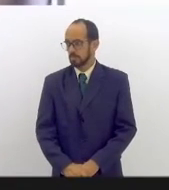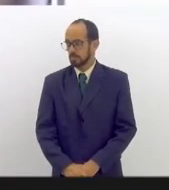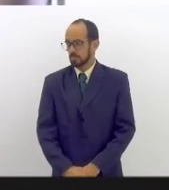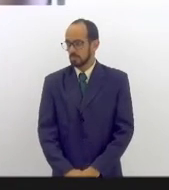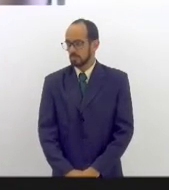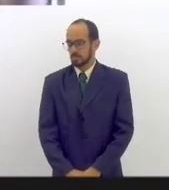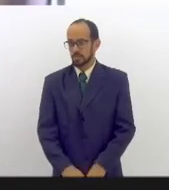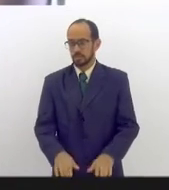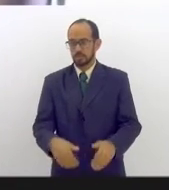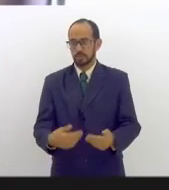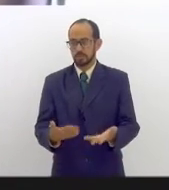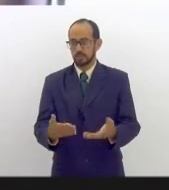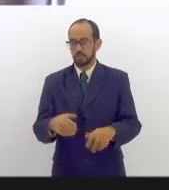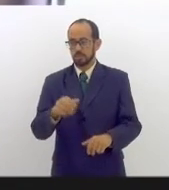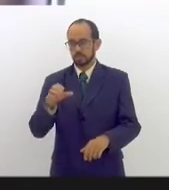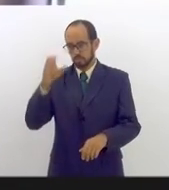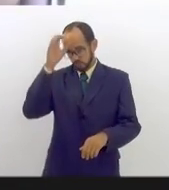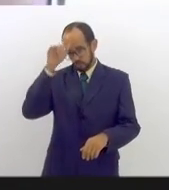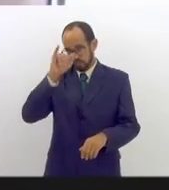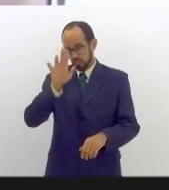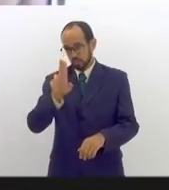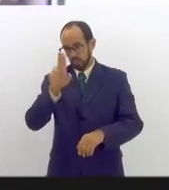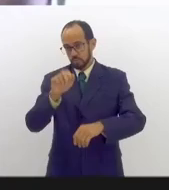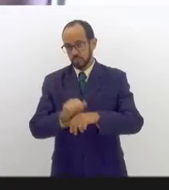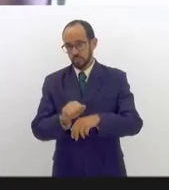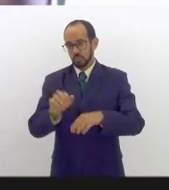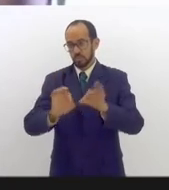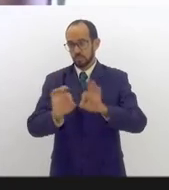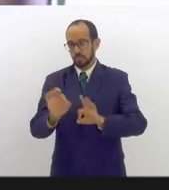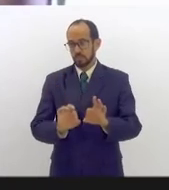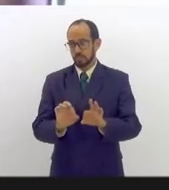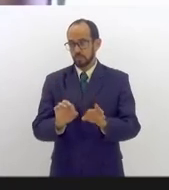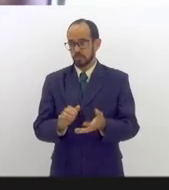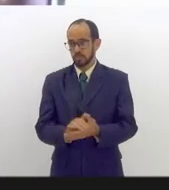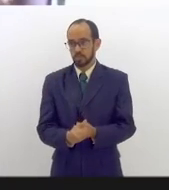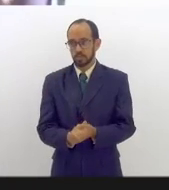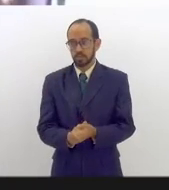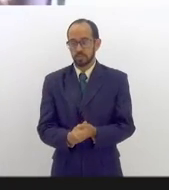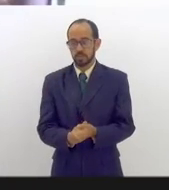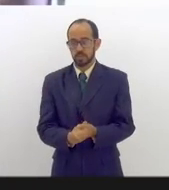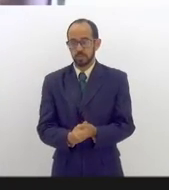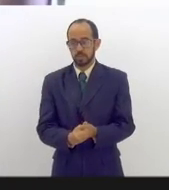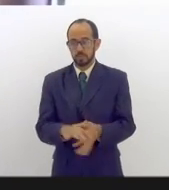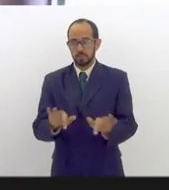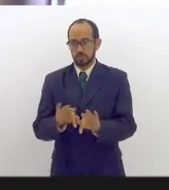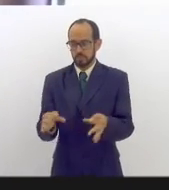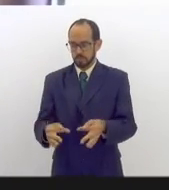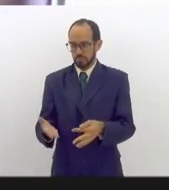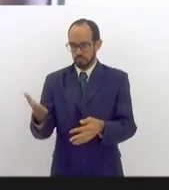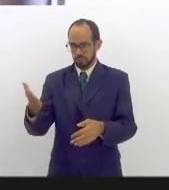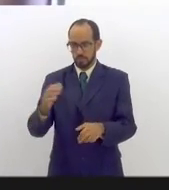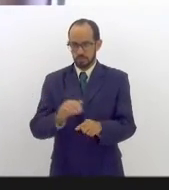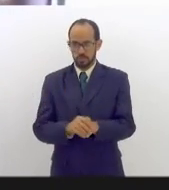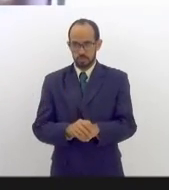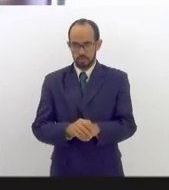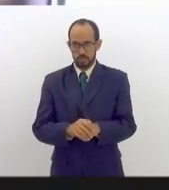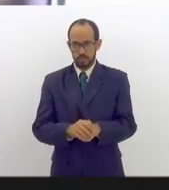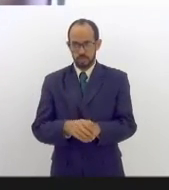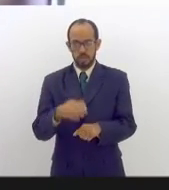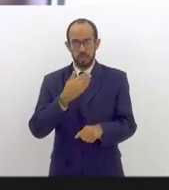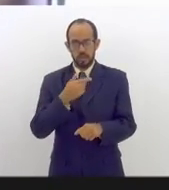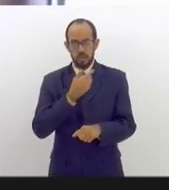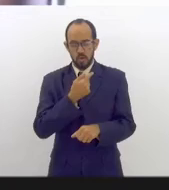Presidenta Tiaju, é uma questão de ordem muito simples que eu dirijo a Vossa Excelência, ao governador